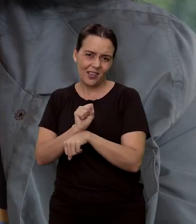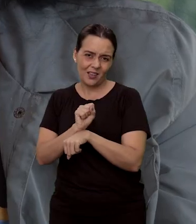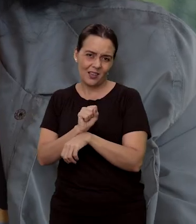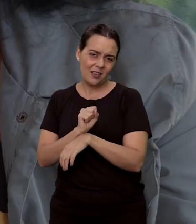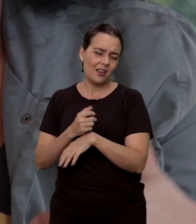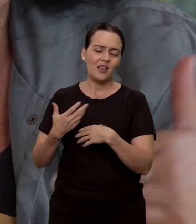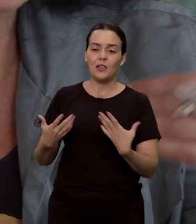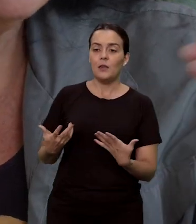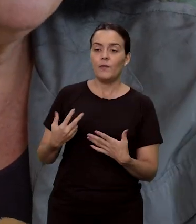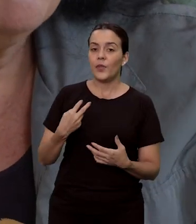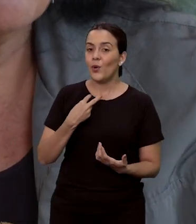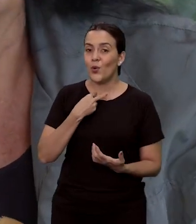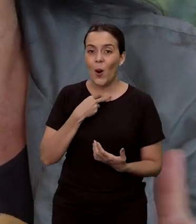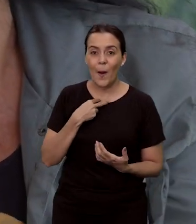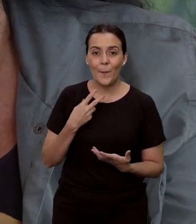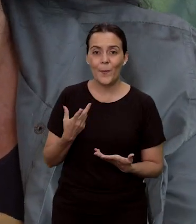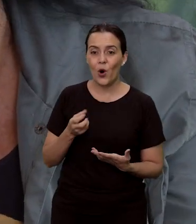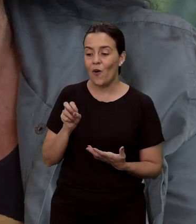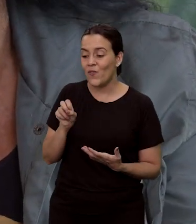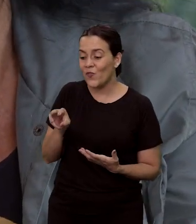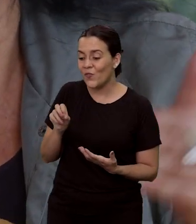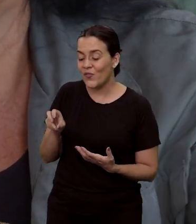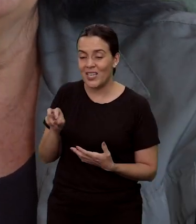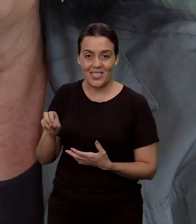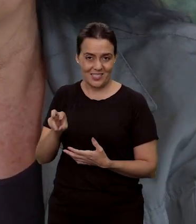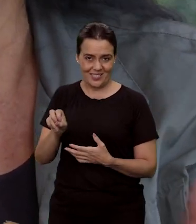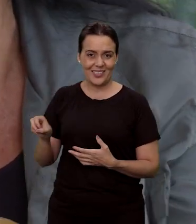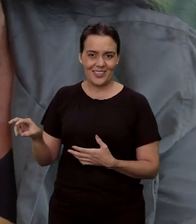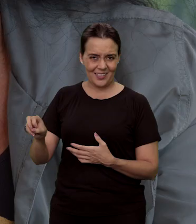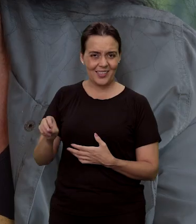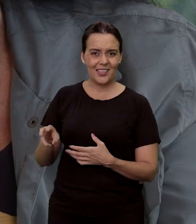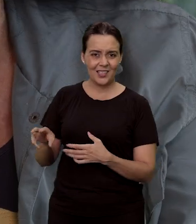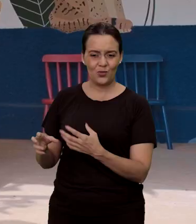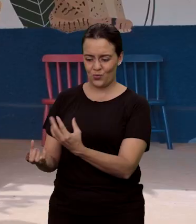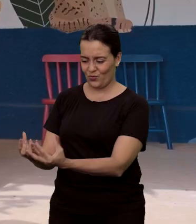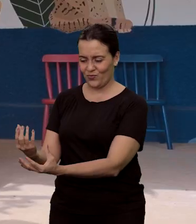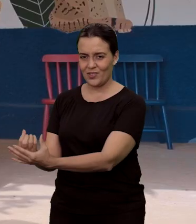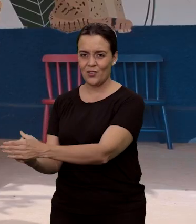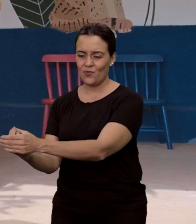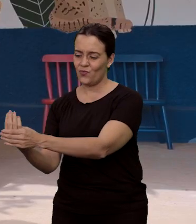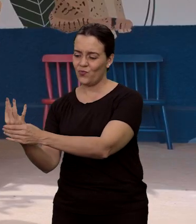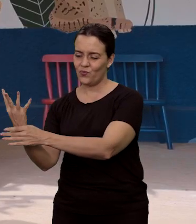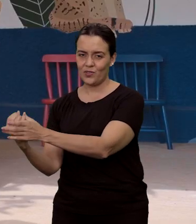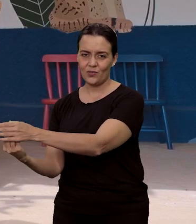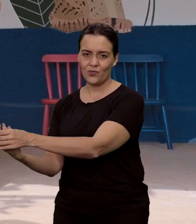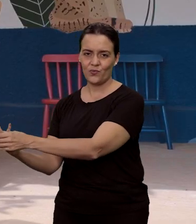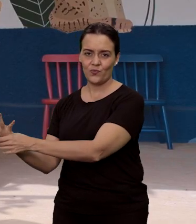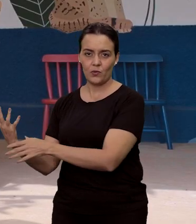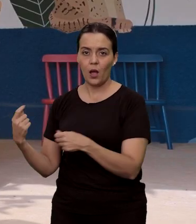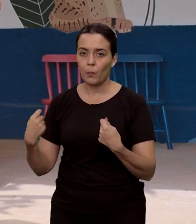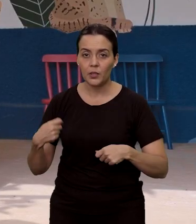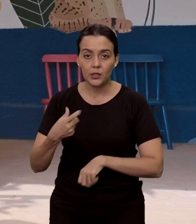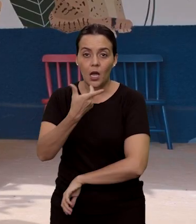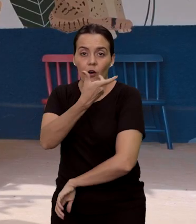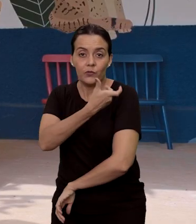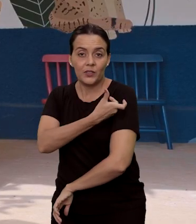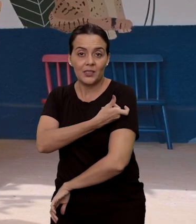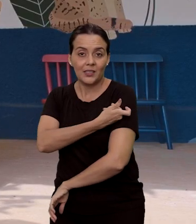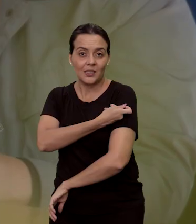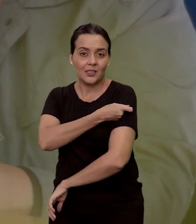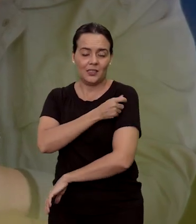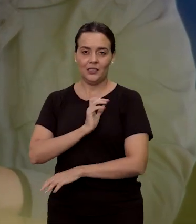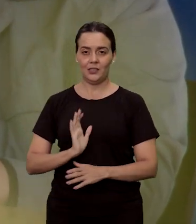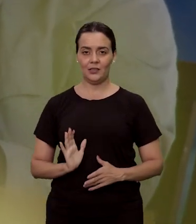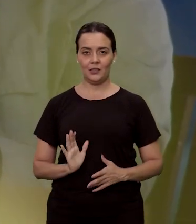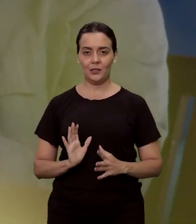achar inadmissível consumir veneno, produzir veneno, inadmissível não tomar vacina, né?